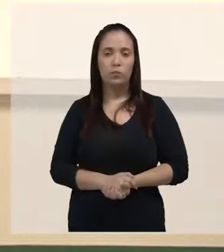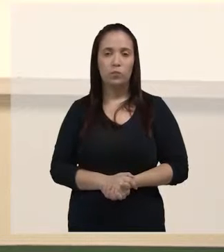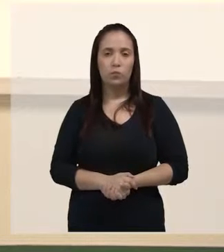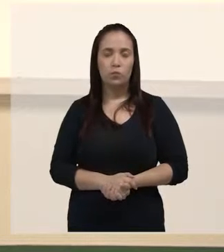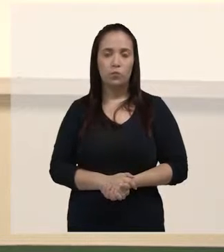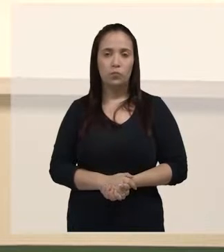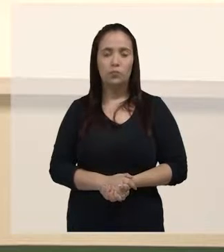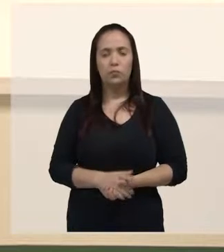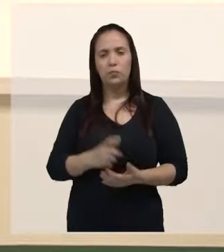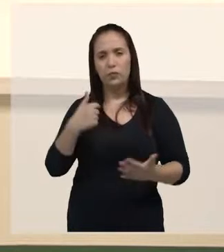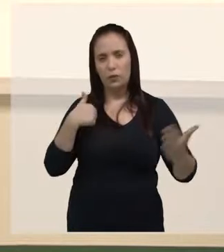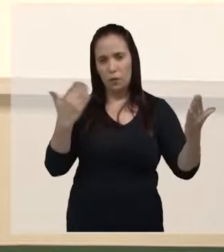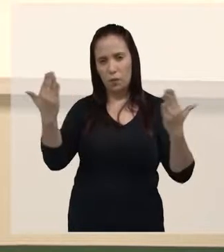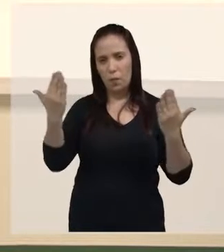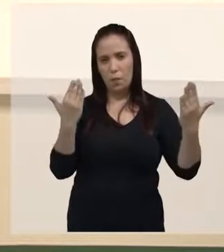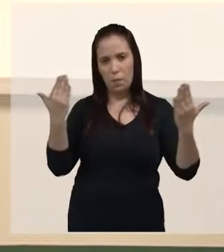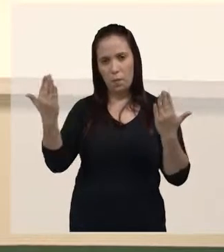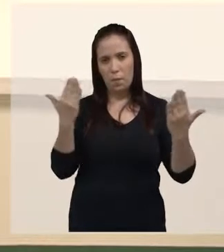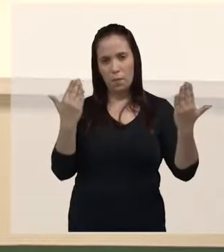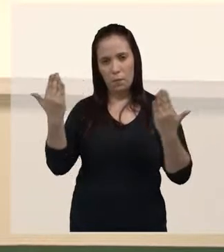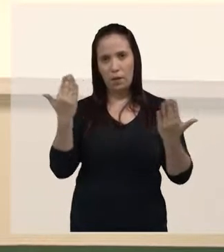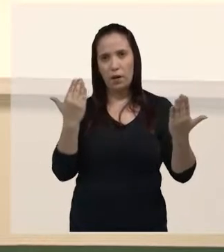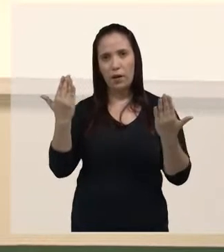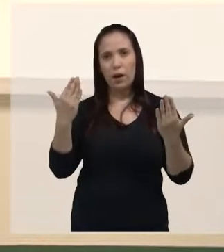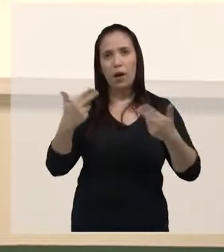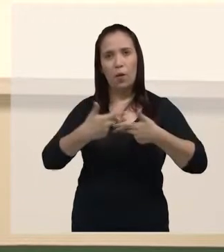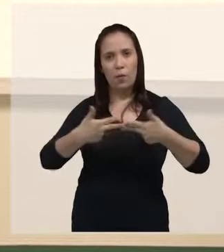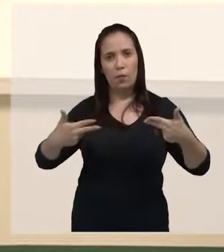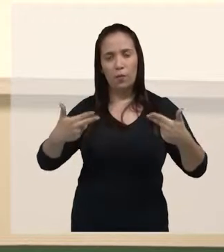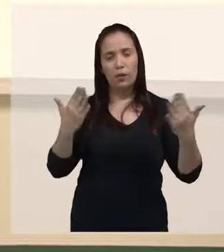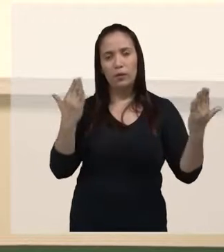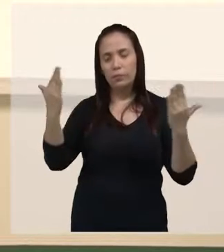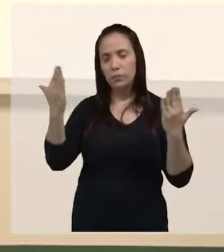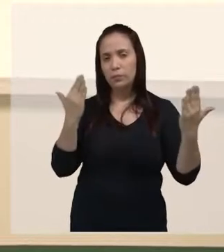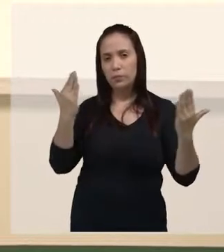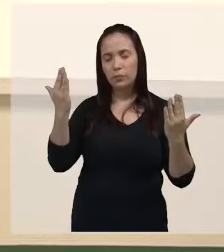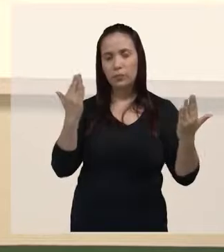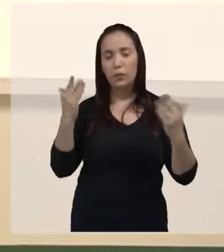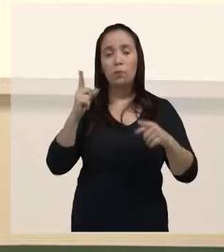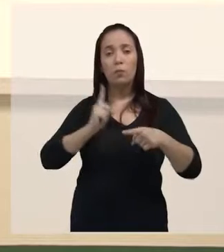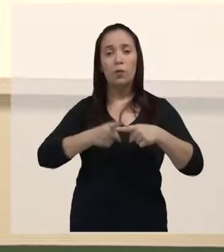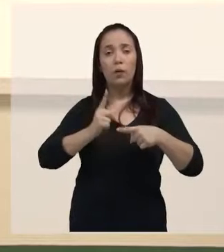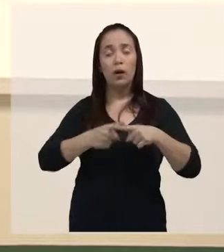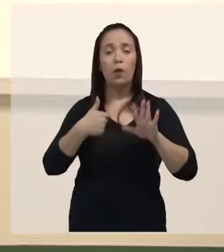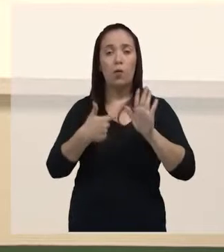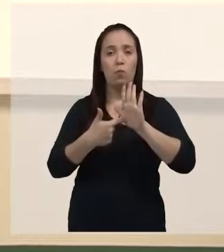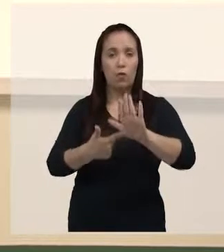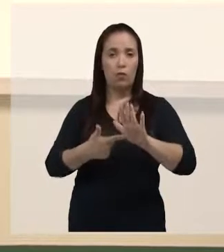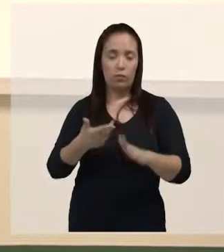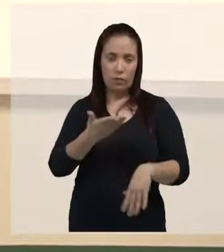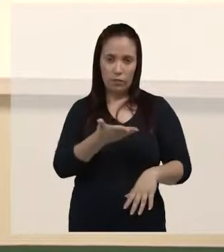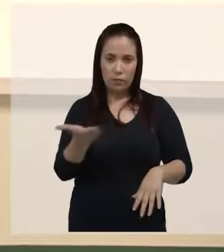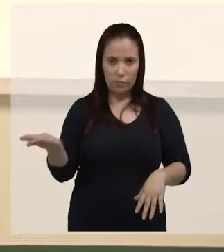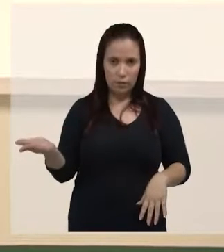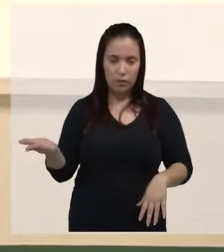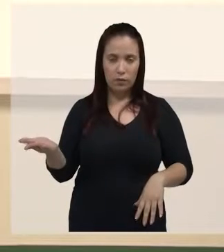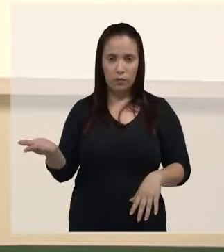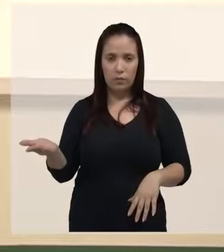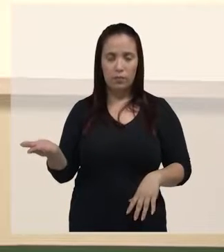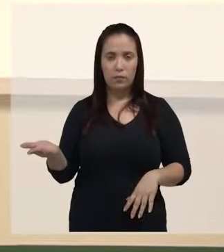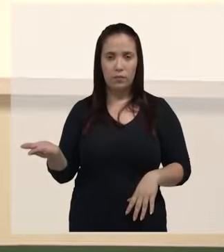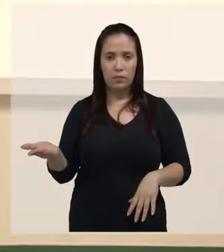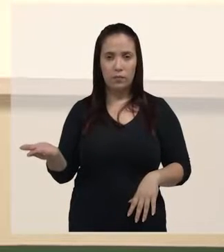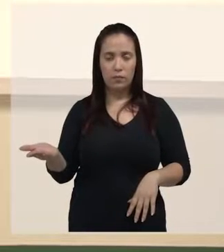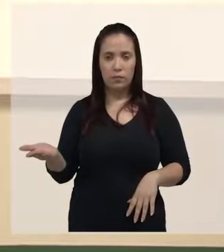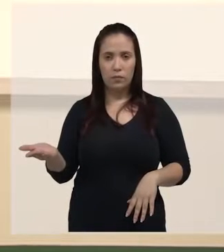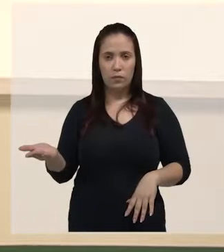Eu fiz a analogia desses dois casos similares para mostrar o seguinte: isso é uma